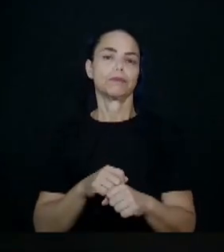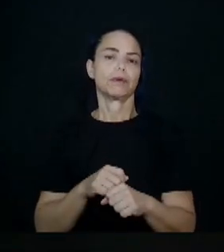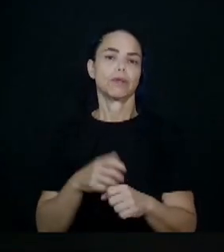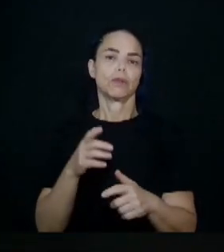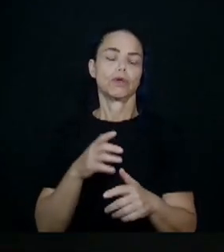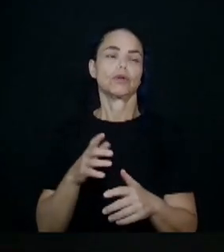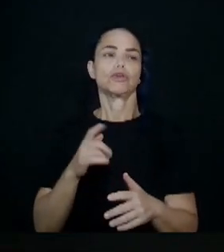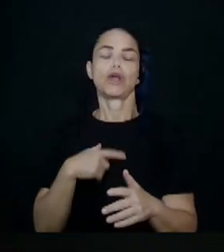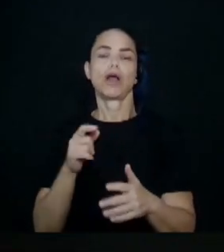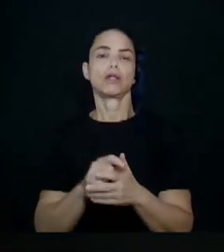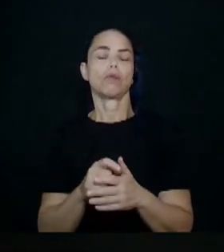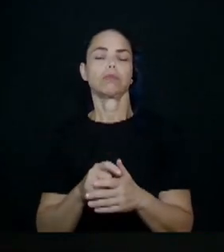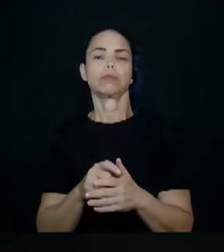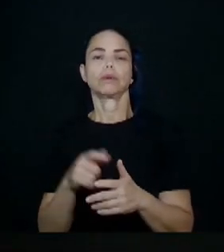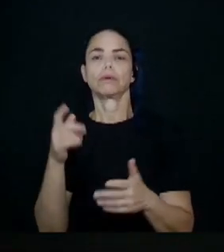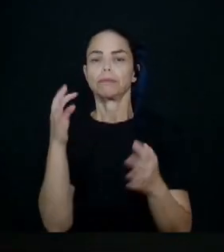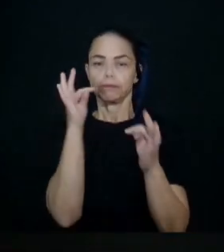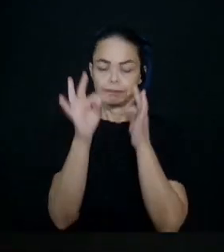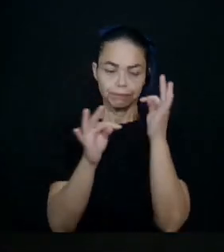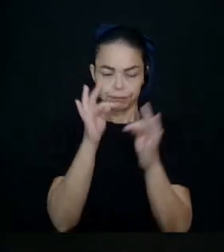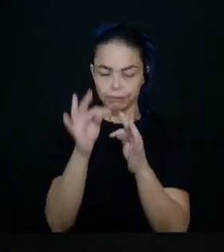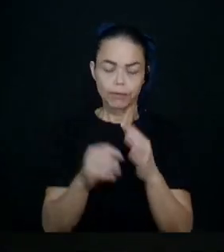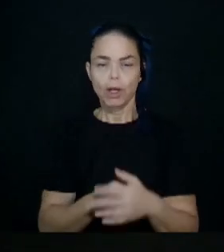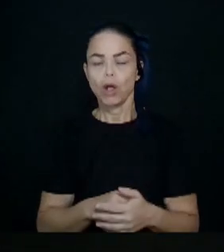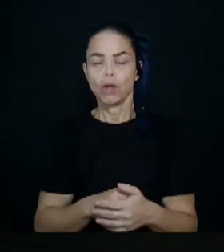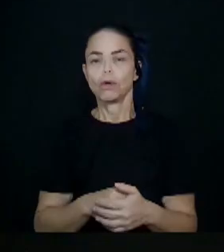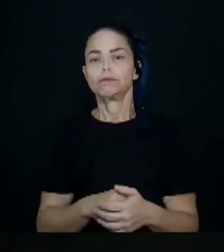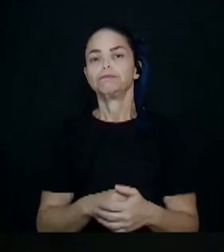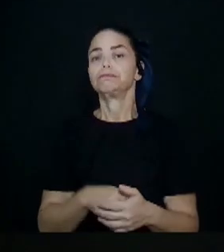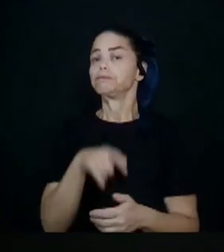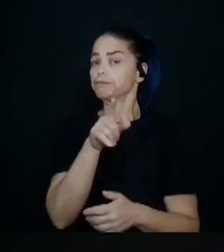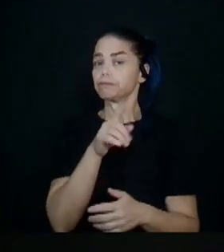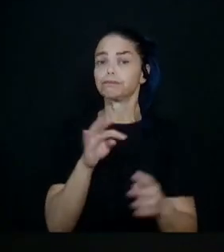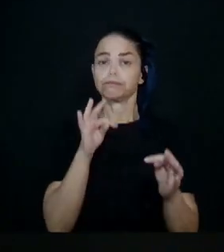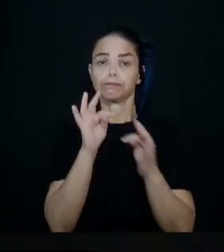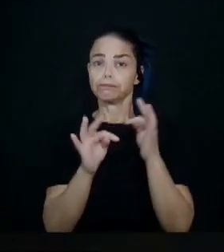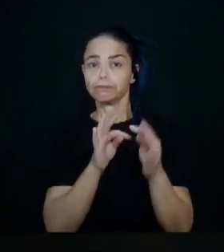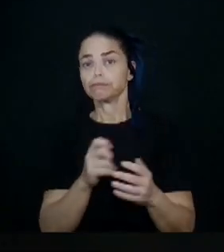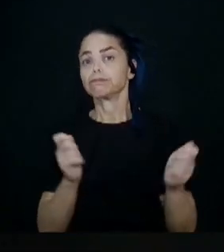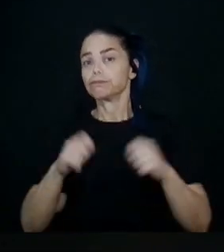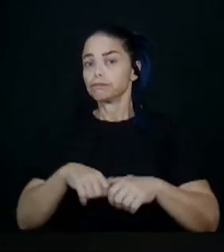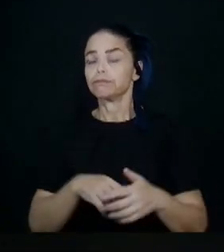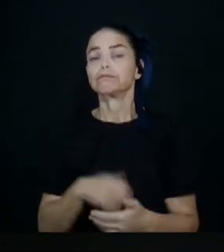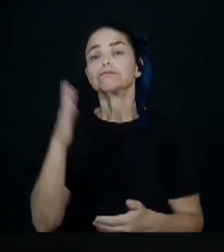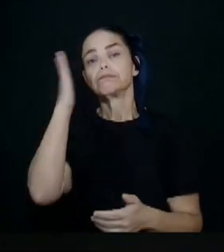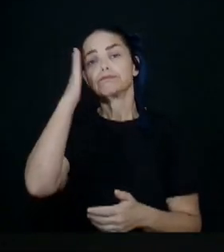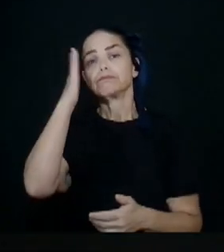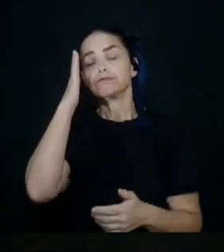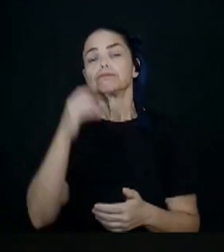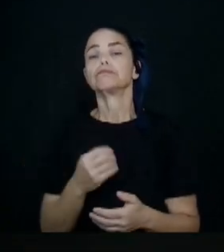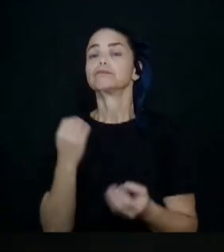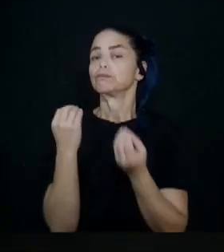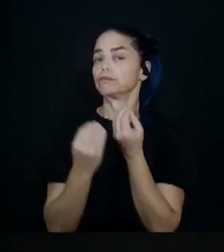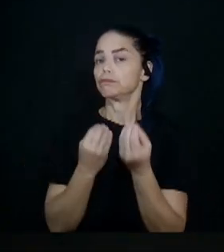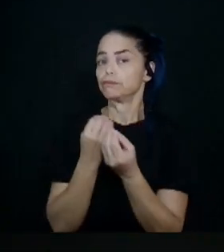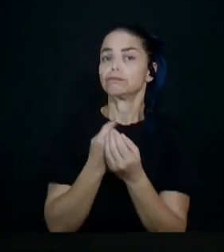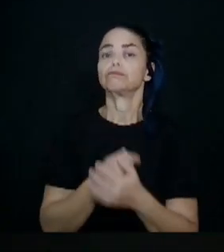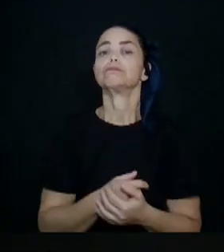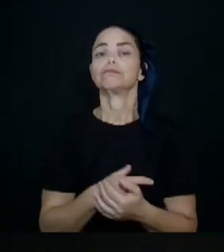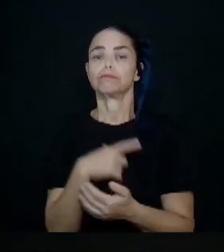vista, a terapia é o quê? Eu vou na terapia para quê? Para que eu possa entender de que forma eu